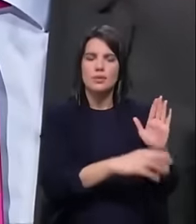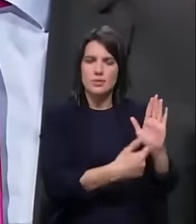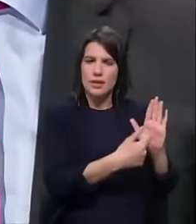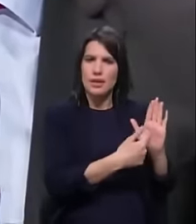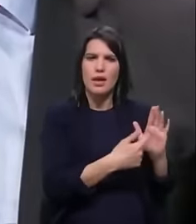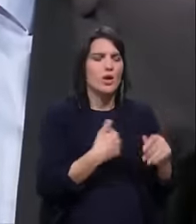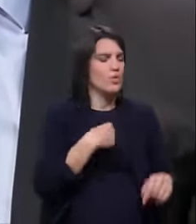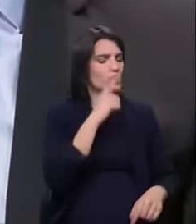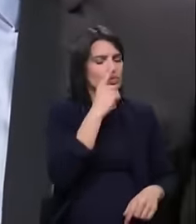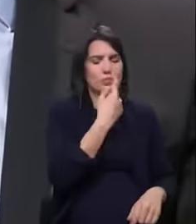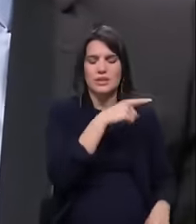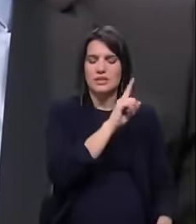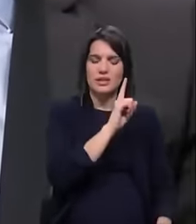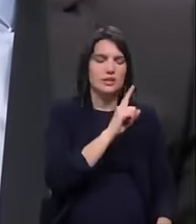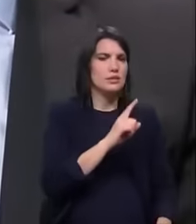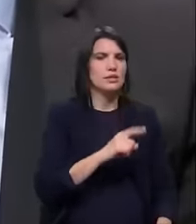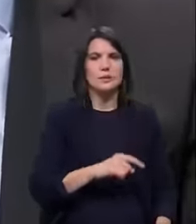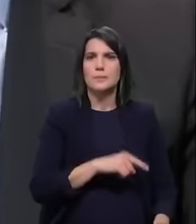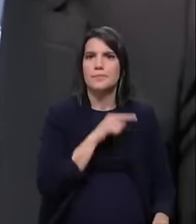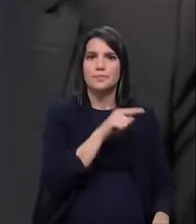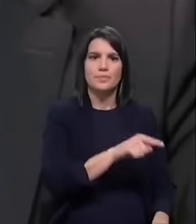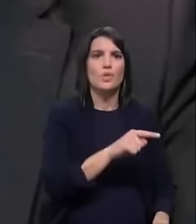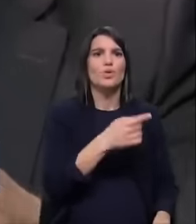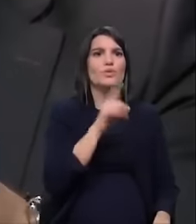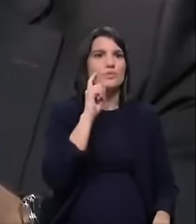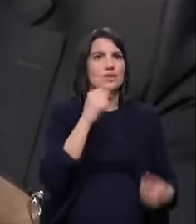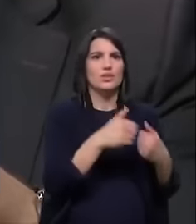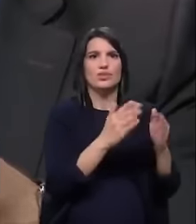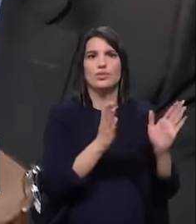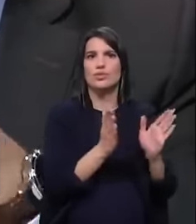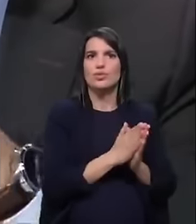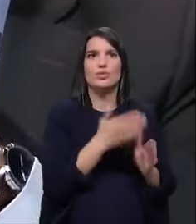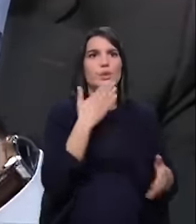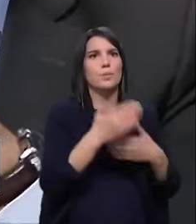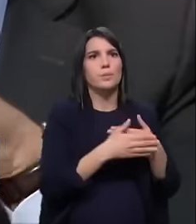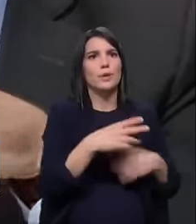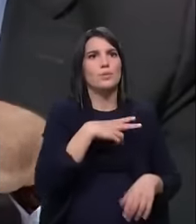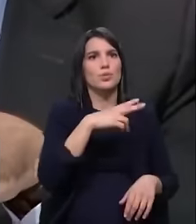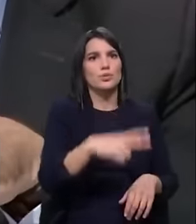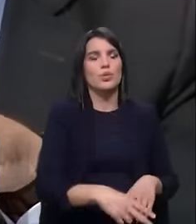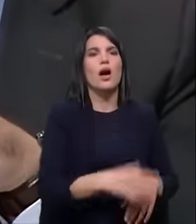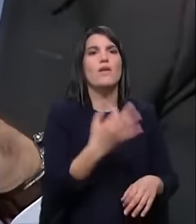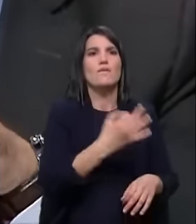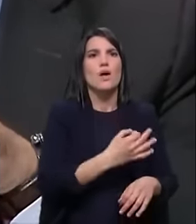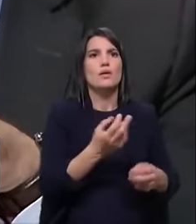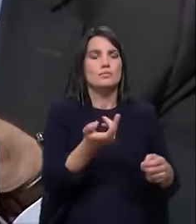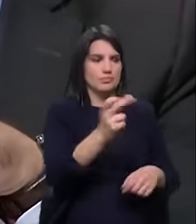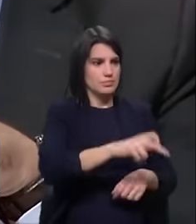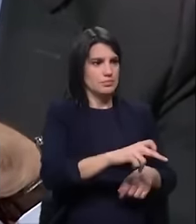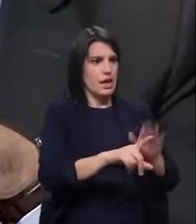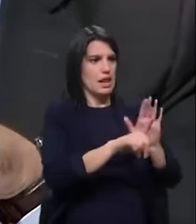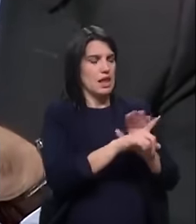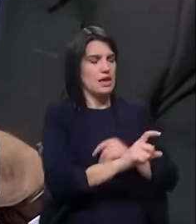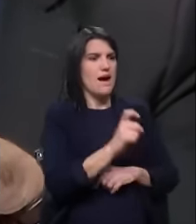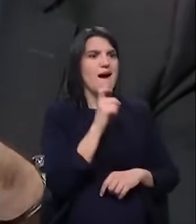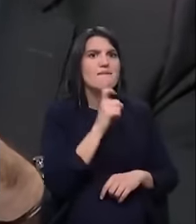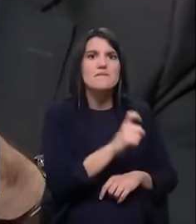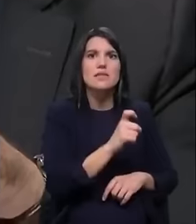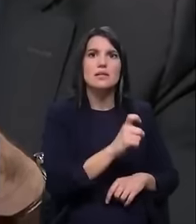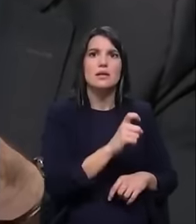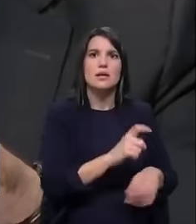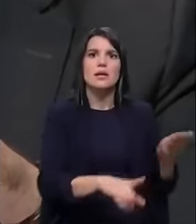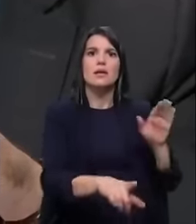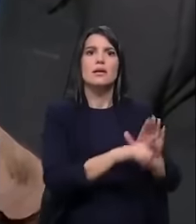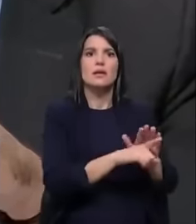Eu não minto. Eu defendo Mariana e defendi Mortágua. Todos os idosos em Portugal que se confrontaram com uma lei cruel. Eu sei que esta história e com uma lei